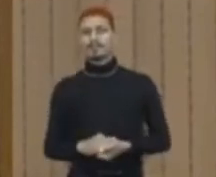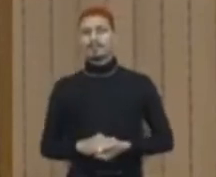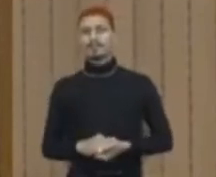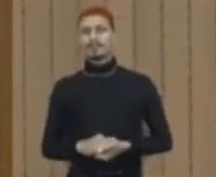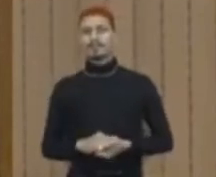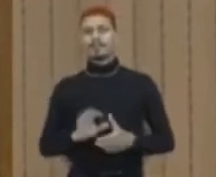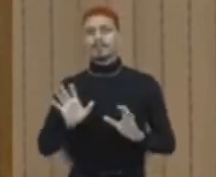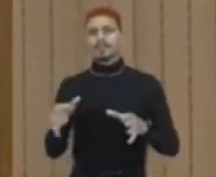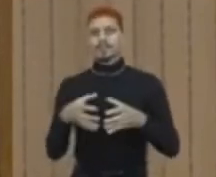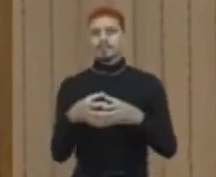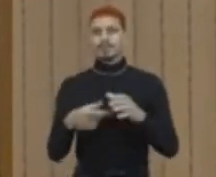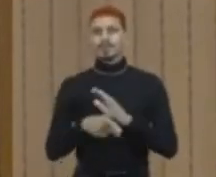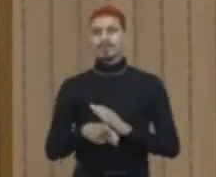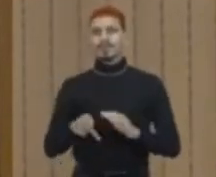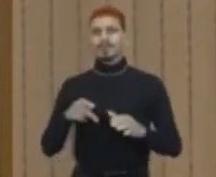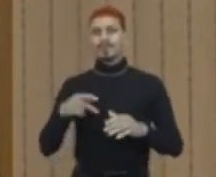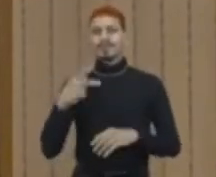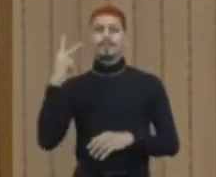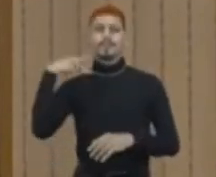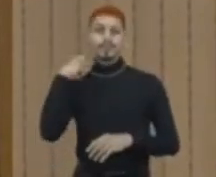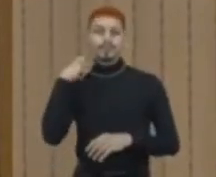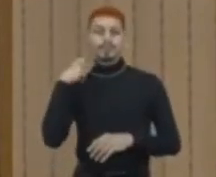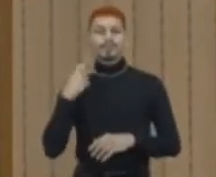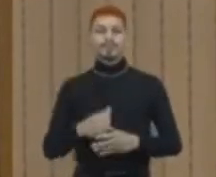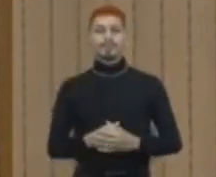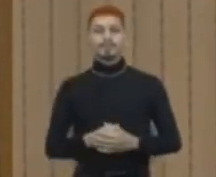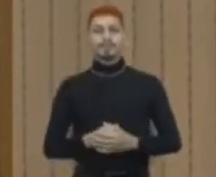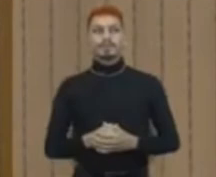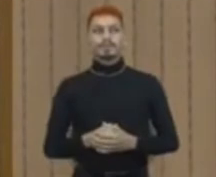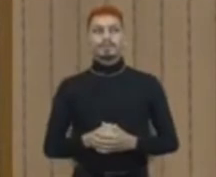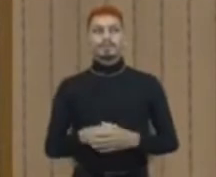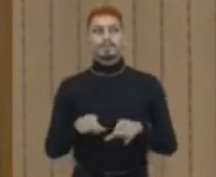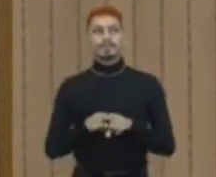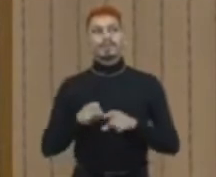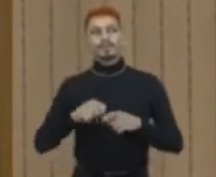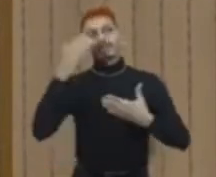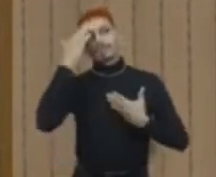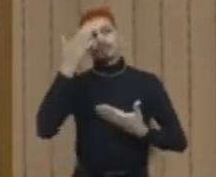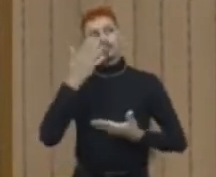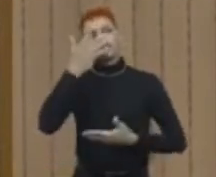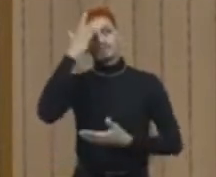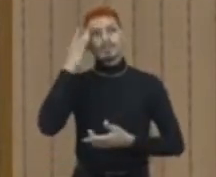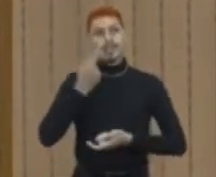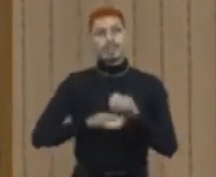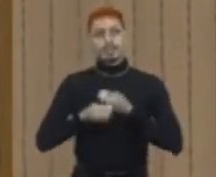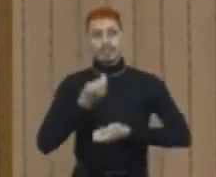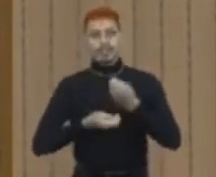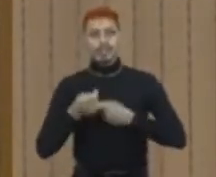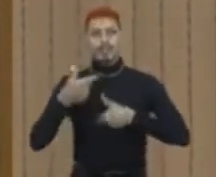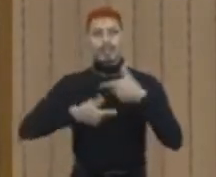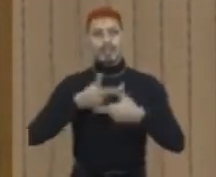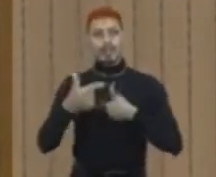essa comitiva da Procuradoria-Geral da República. Queria também agradecer a equipe da administração que trabalhou nos últimos